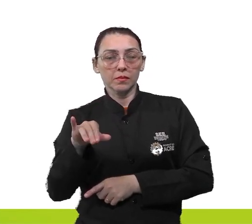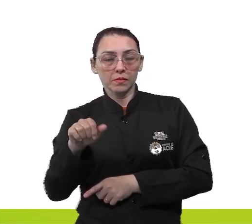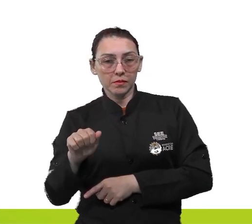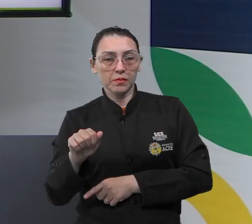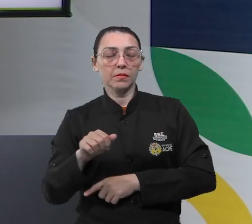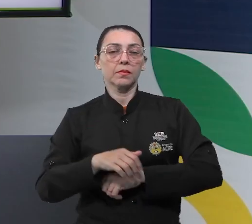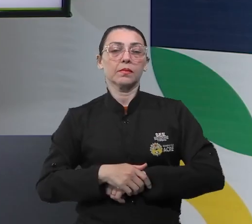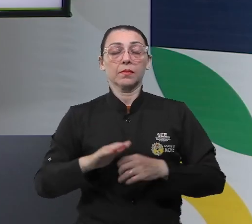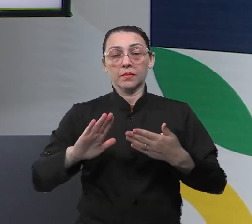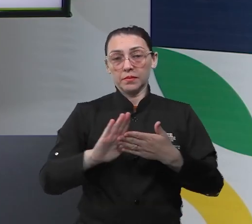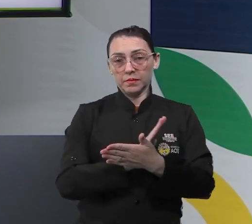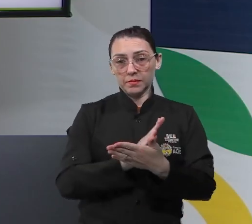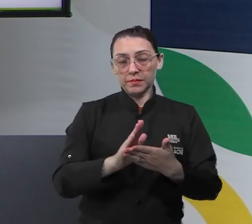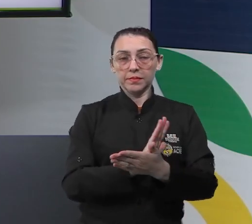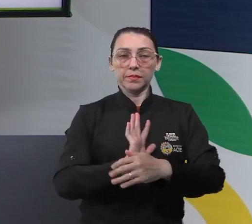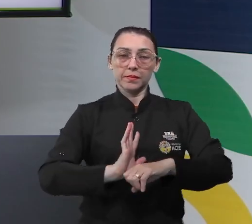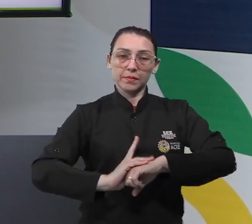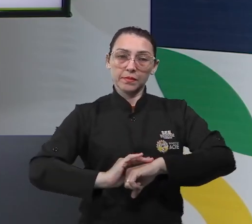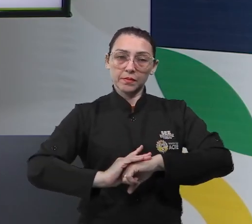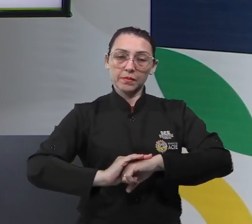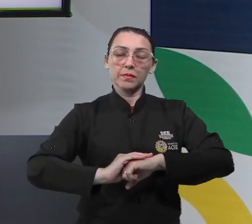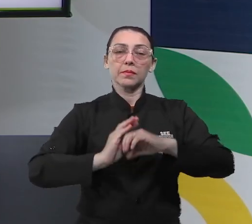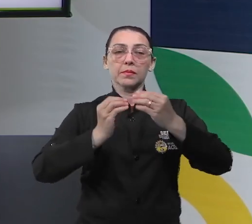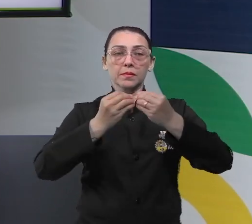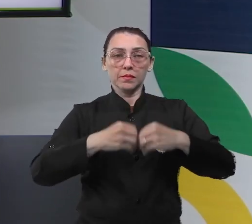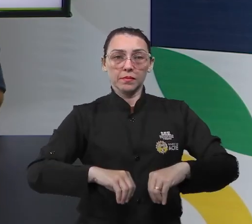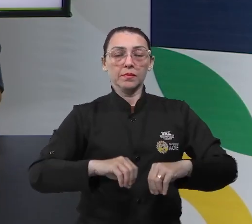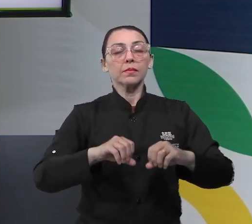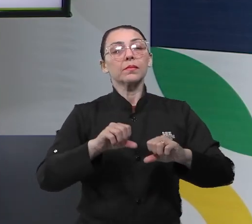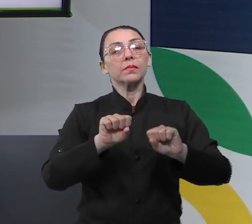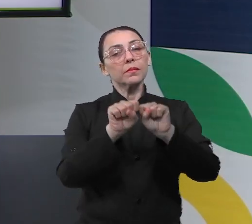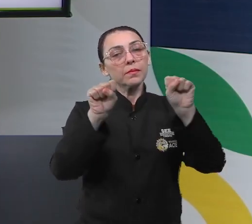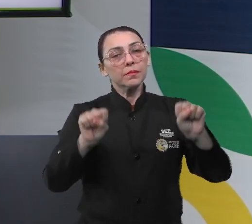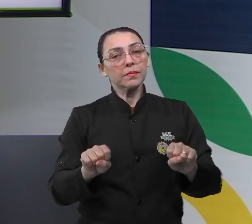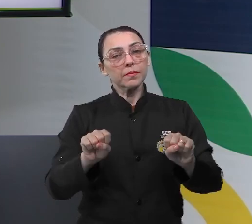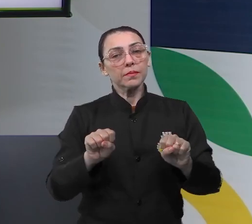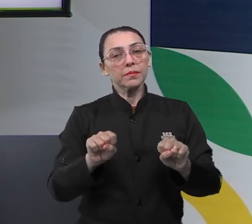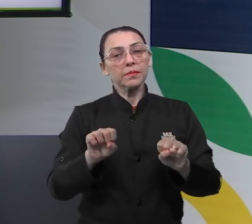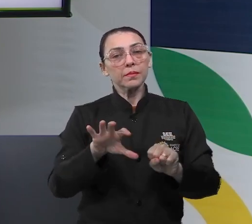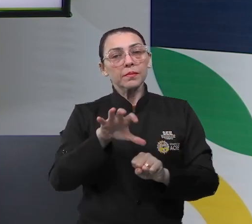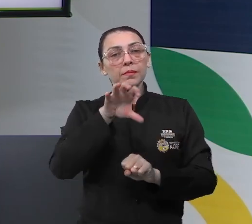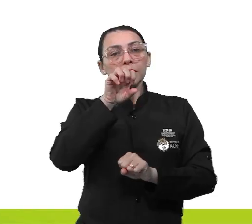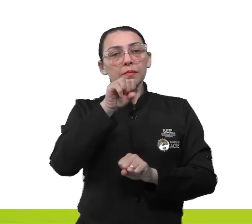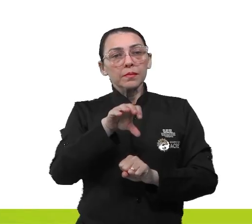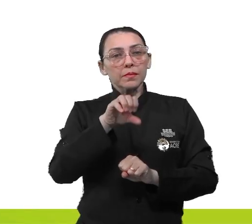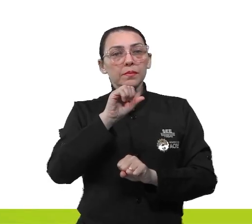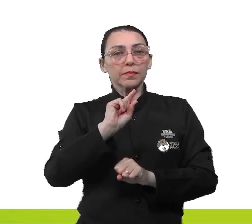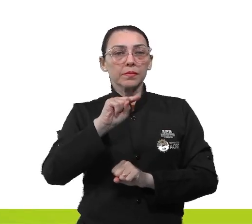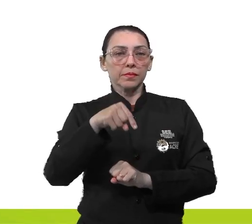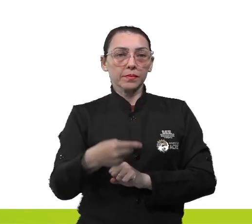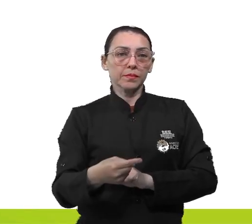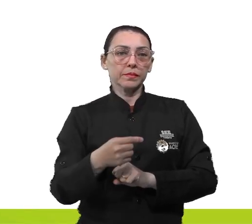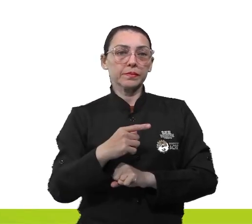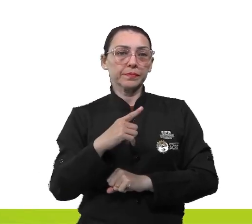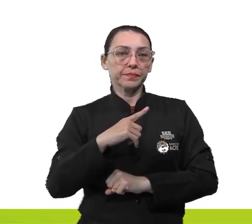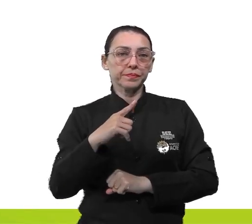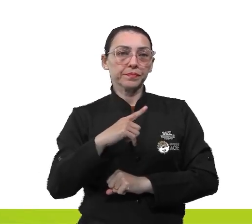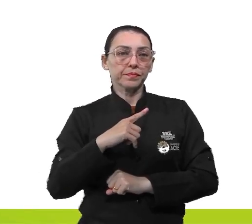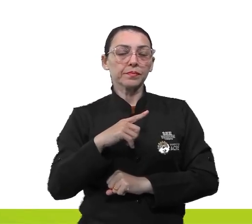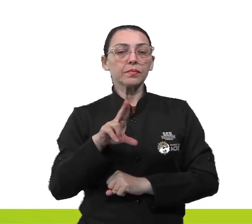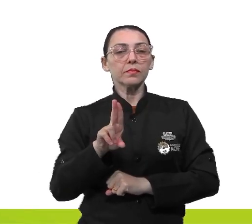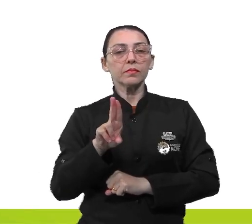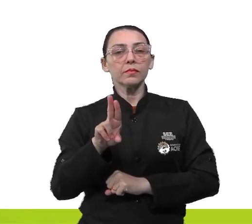são algumas doenças que podem estar afetando o sistema respiratório, tá ok? Próximo sistema, temos o